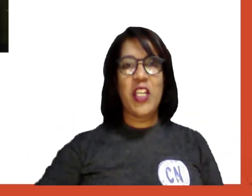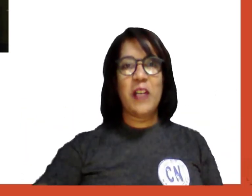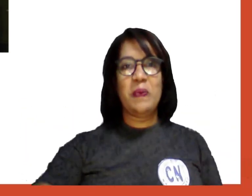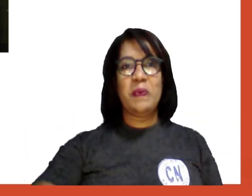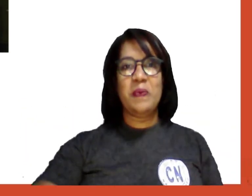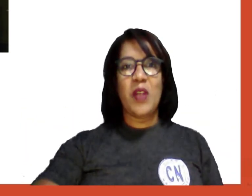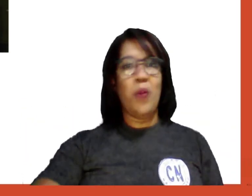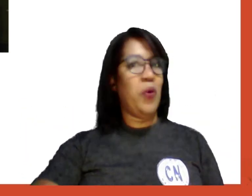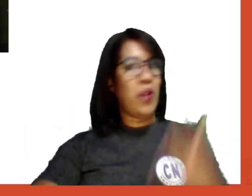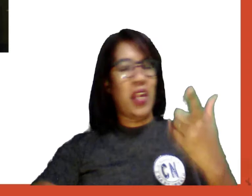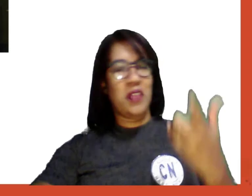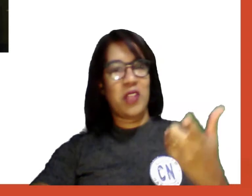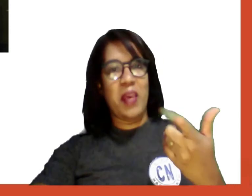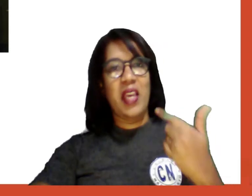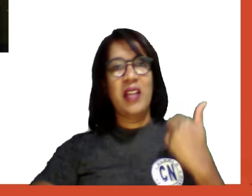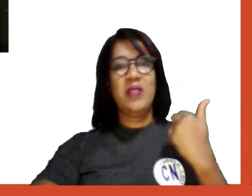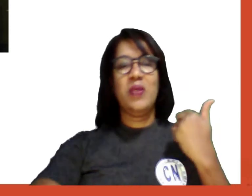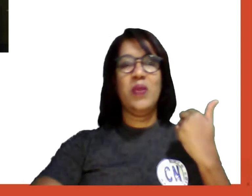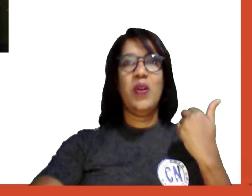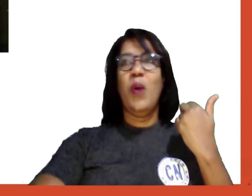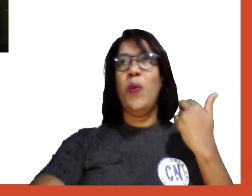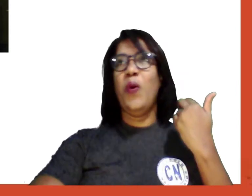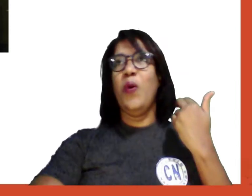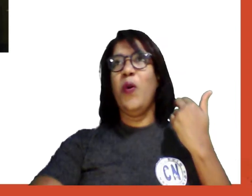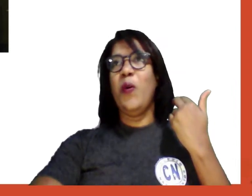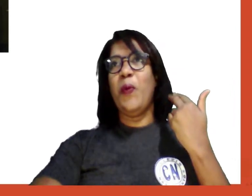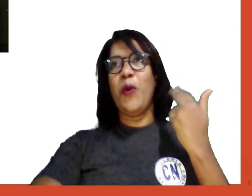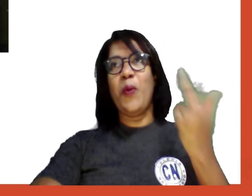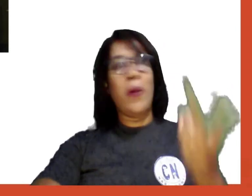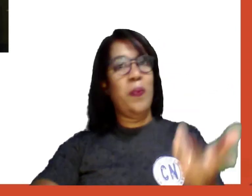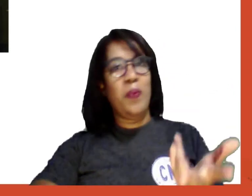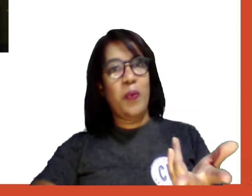uma mentira, por um relacionamento,